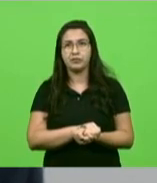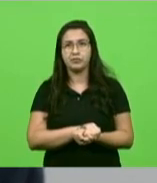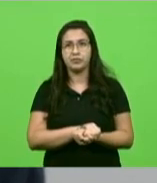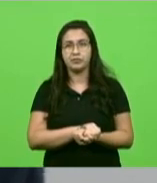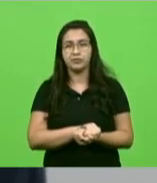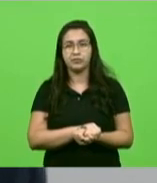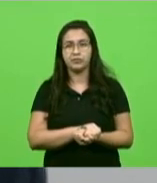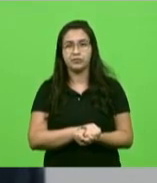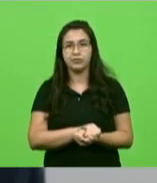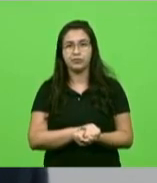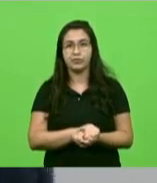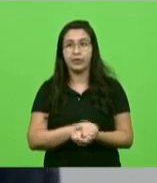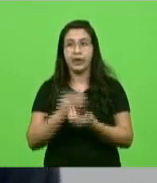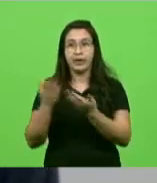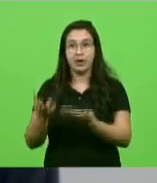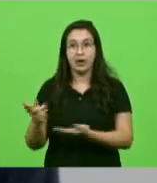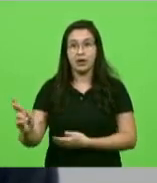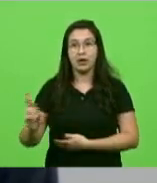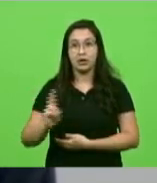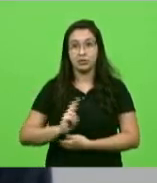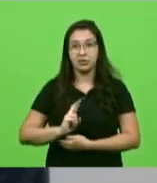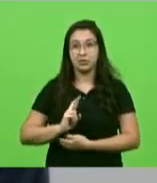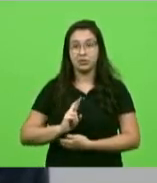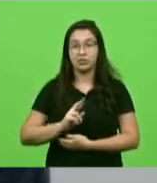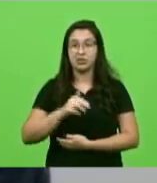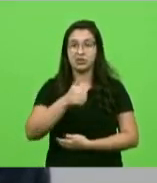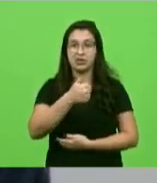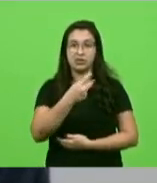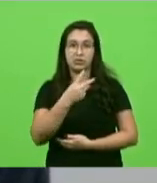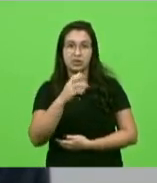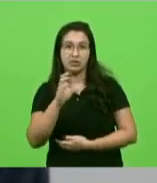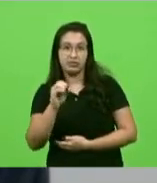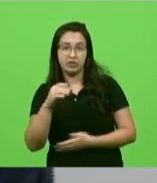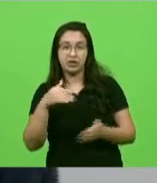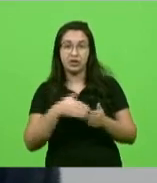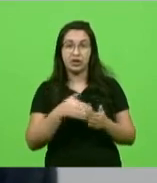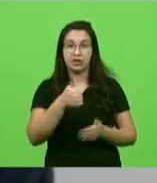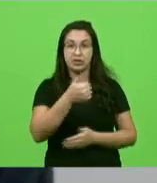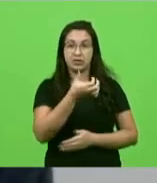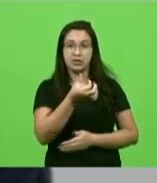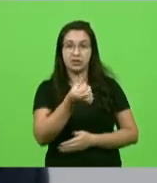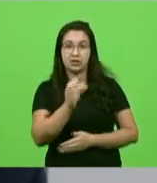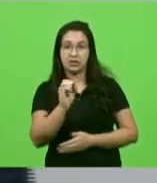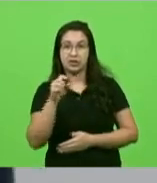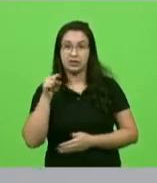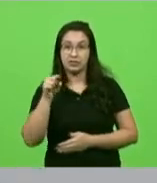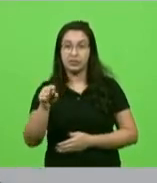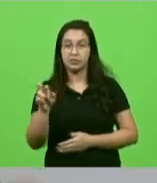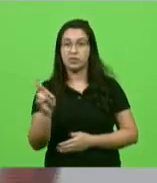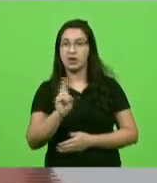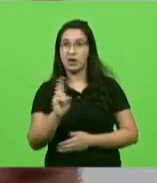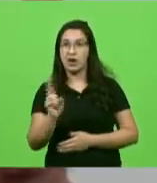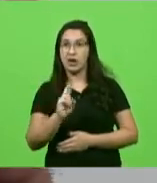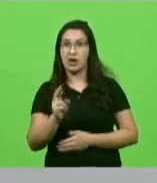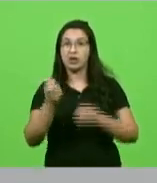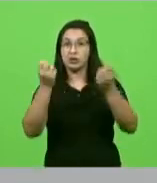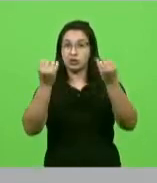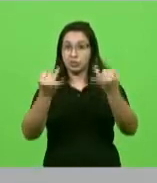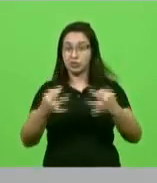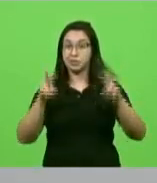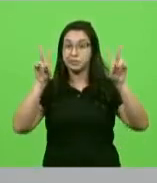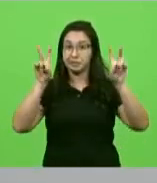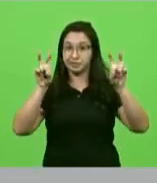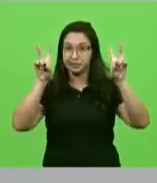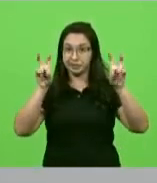e dele ouvindo que estavam entre 120 a 160 mil reais, mencionou expressamente, agora eu abro